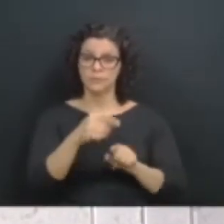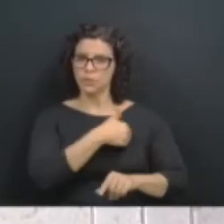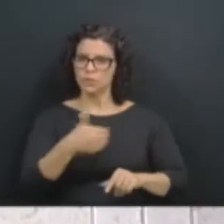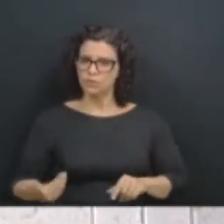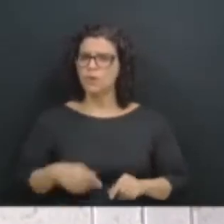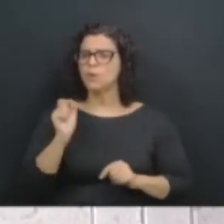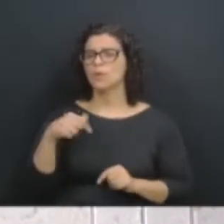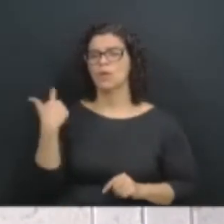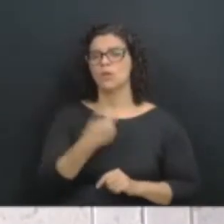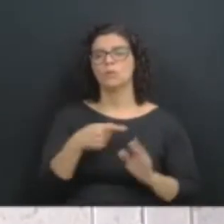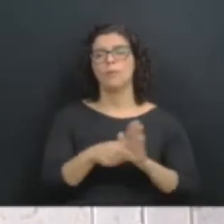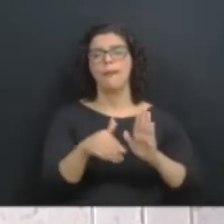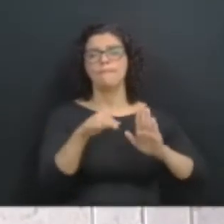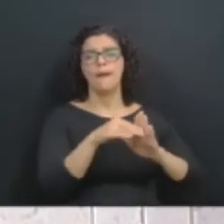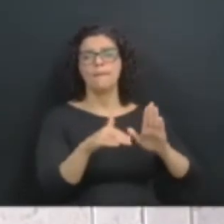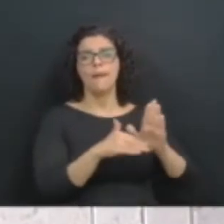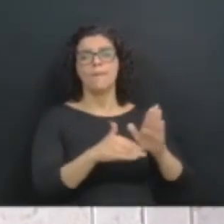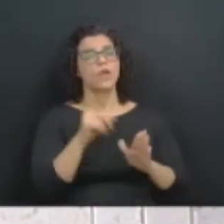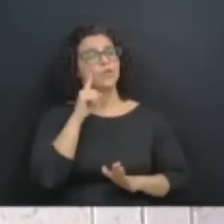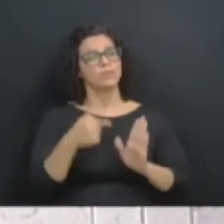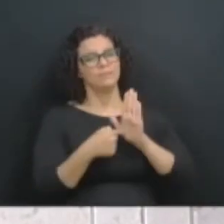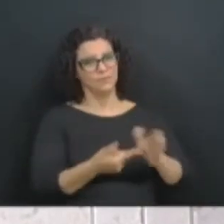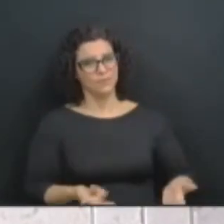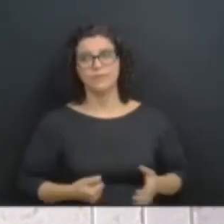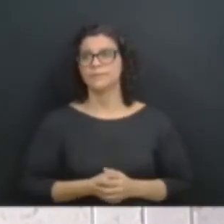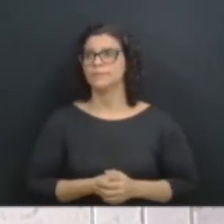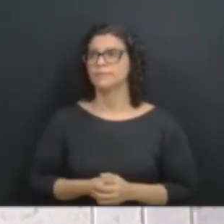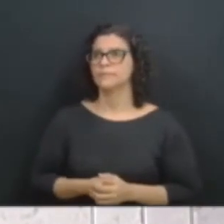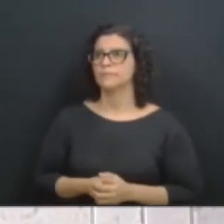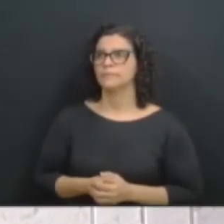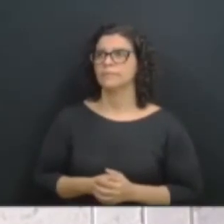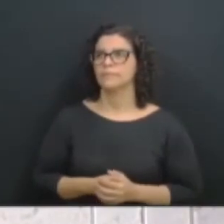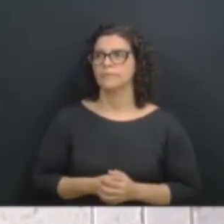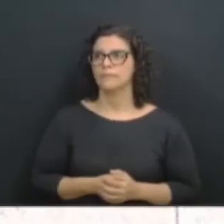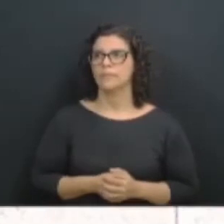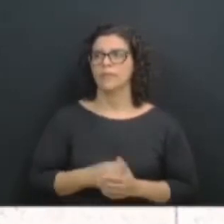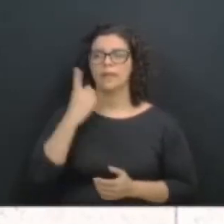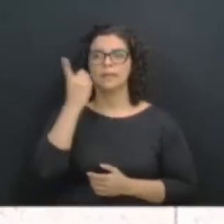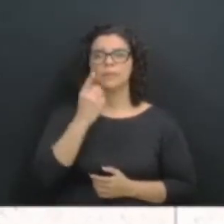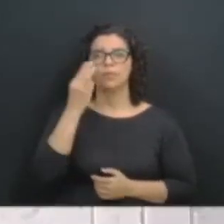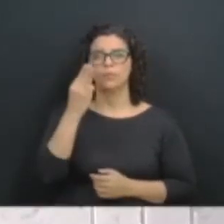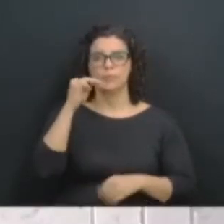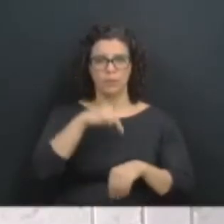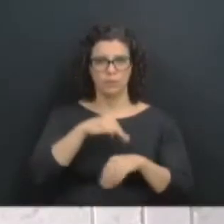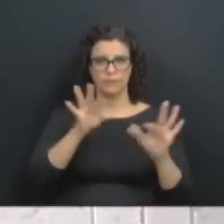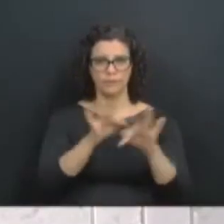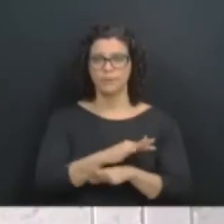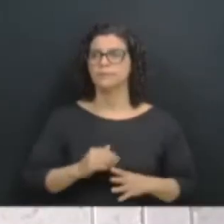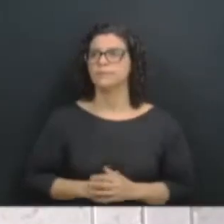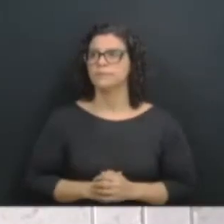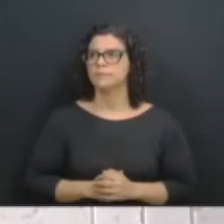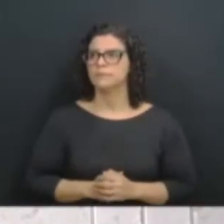um governo que é pautado dia a dia. A condição... Deputado, 1 minuto para concluir.